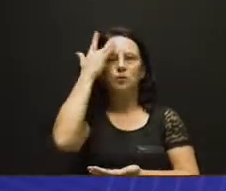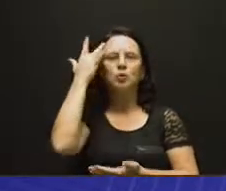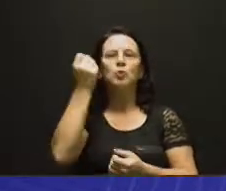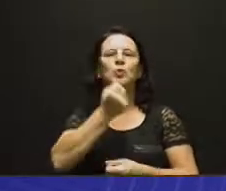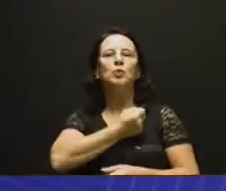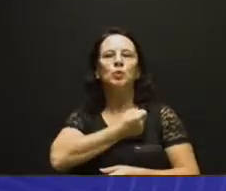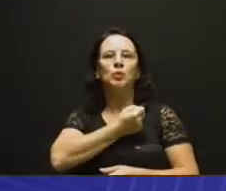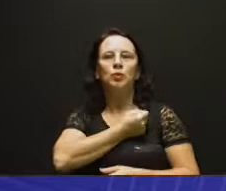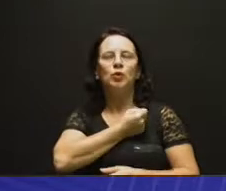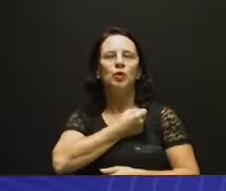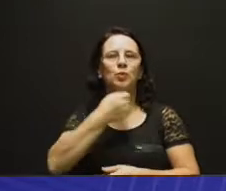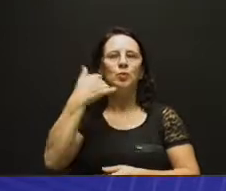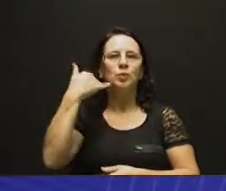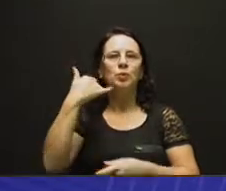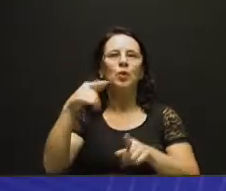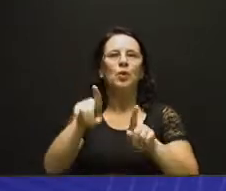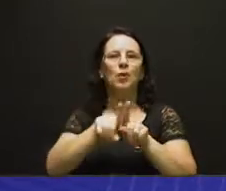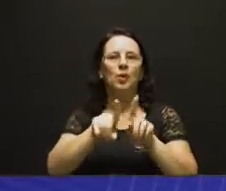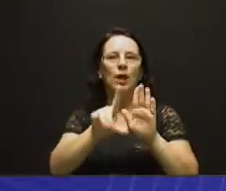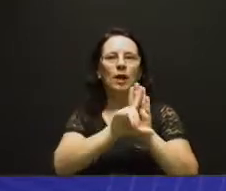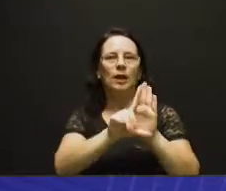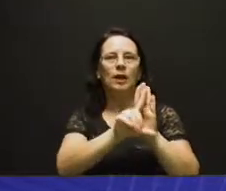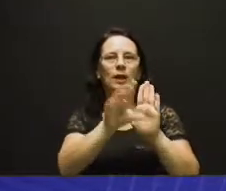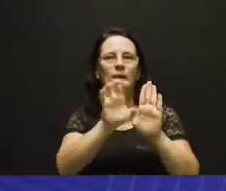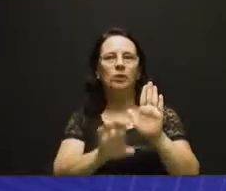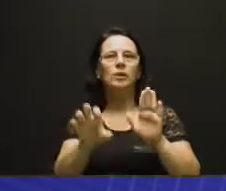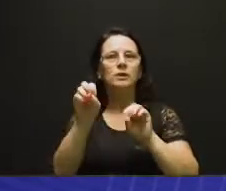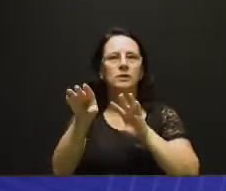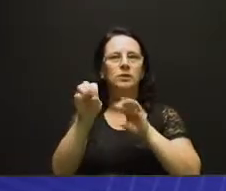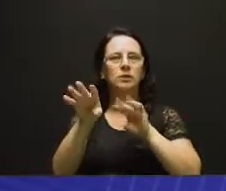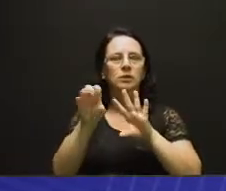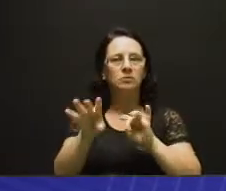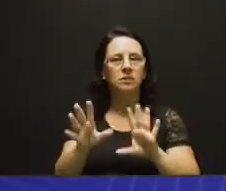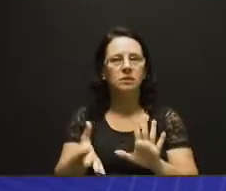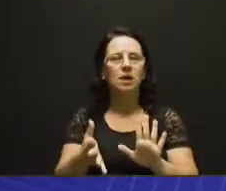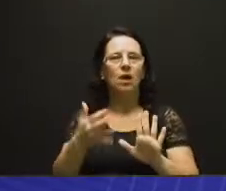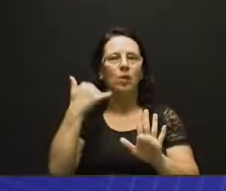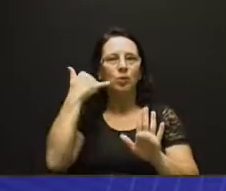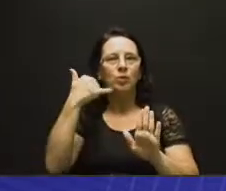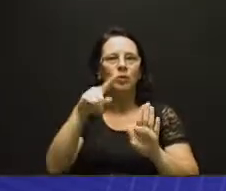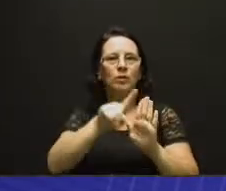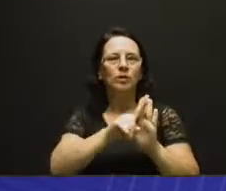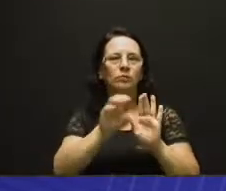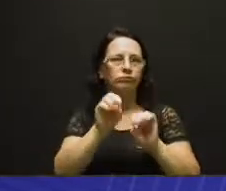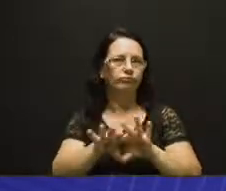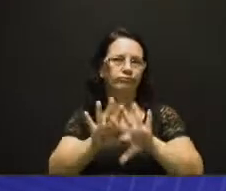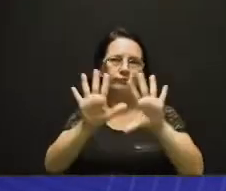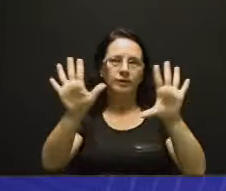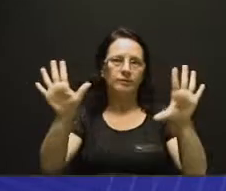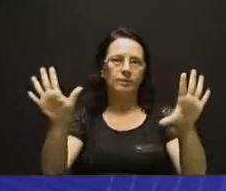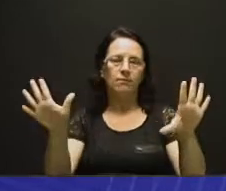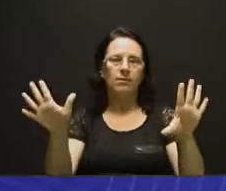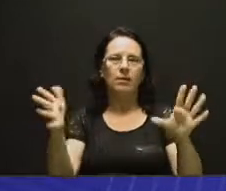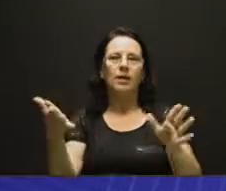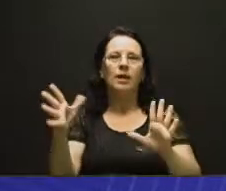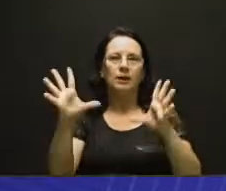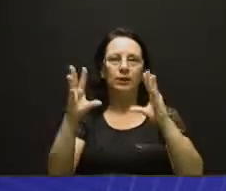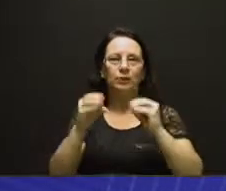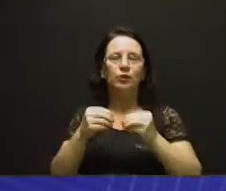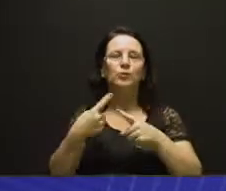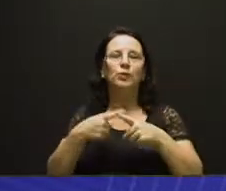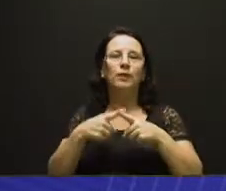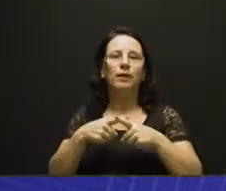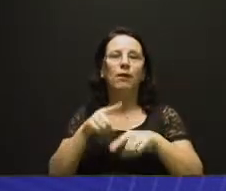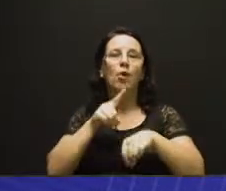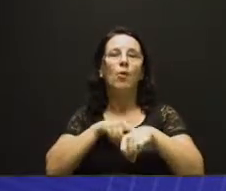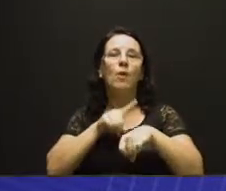do atendimento da lei do atendimento educacional especializado não vou conseguir explorar isso nessa noite porque nosso tempo